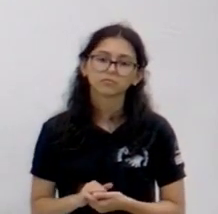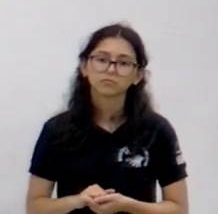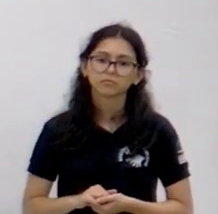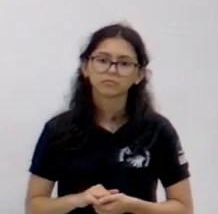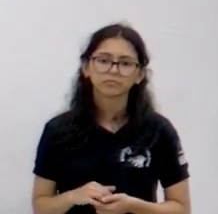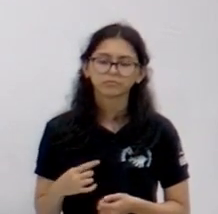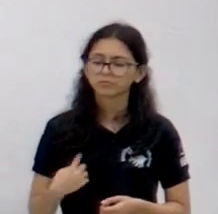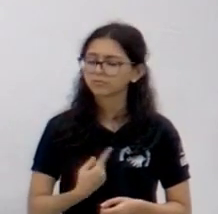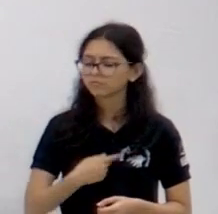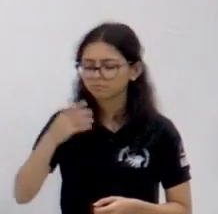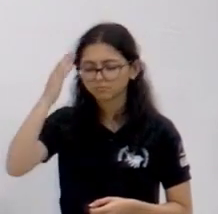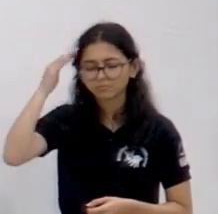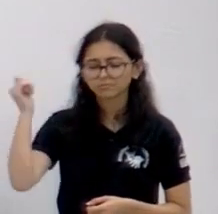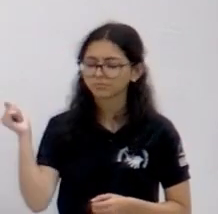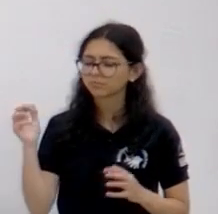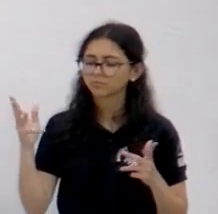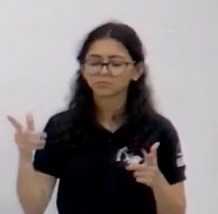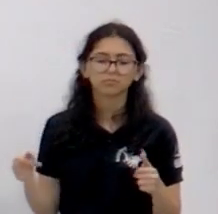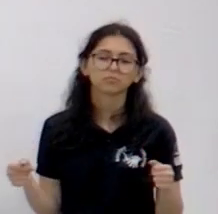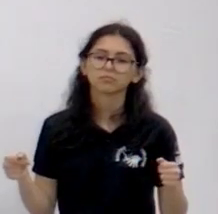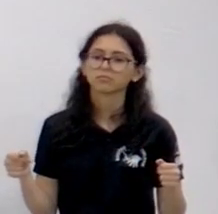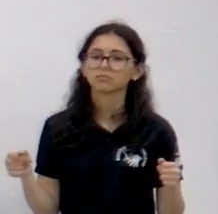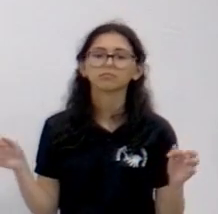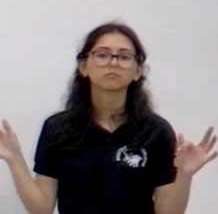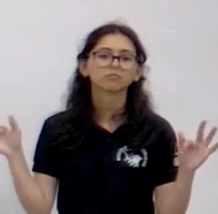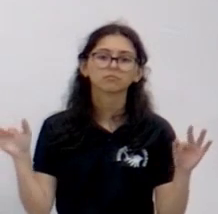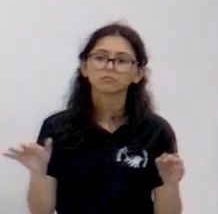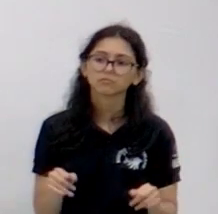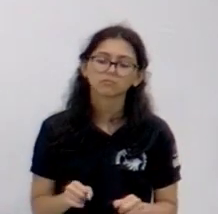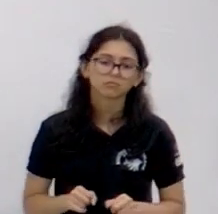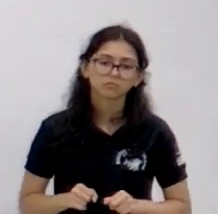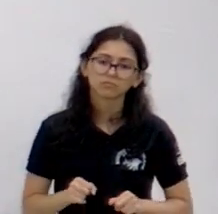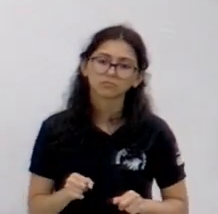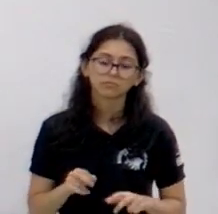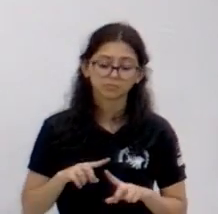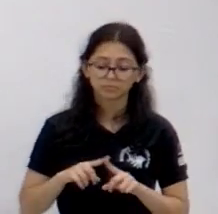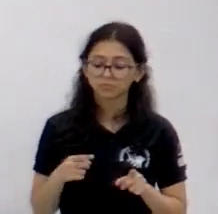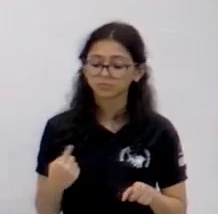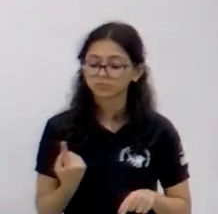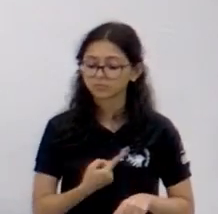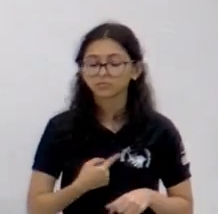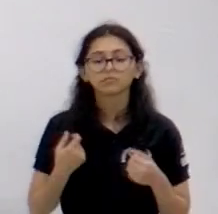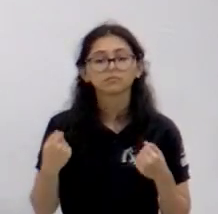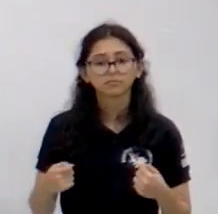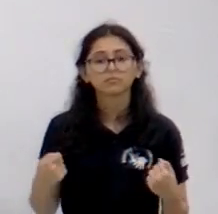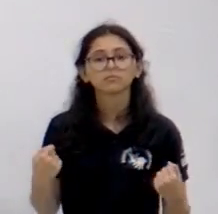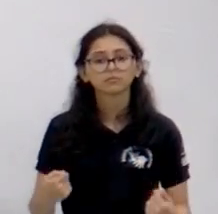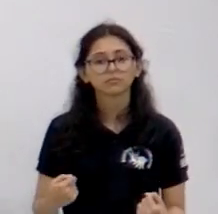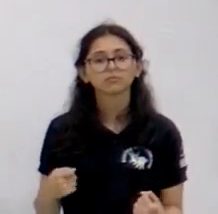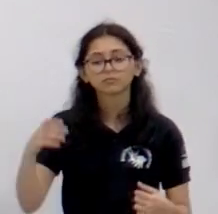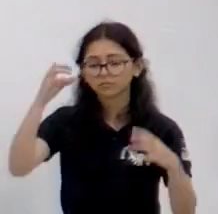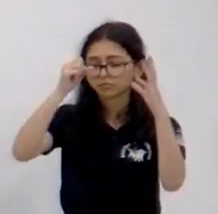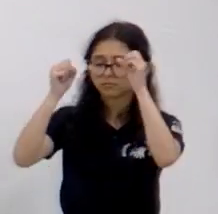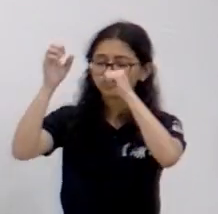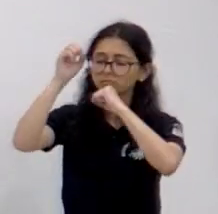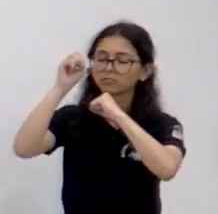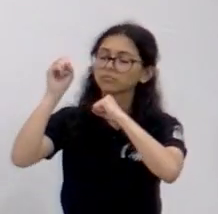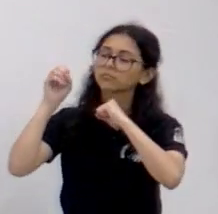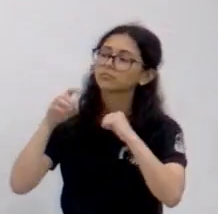aniquilado, e eu preciso, eu estou dizendo por mim, preciso aprender a depender unicamente do